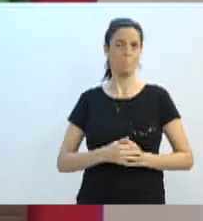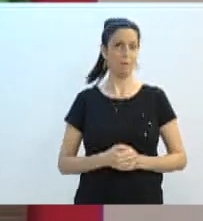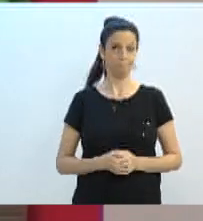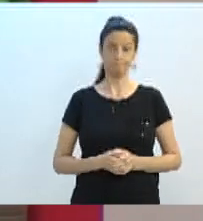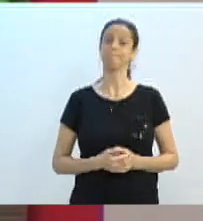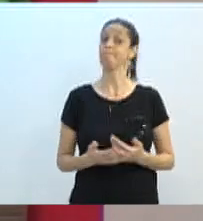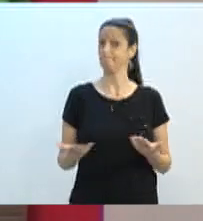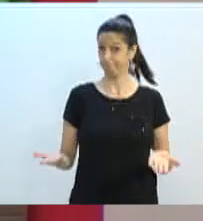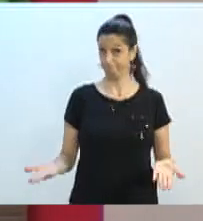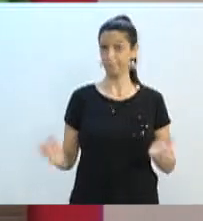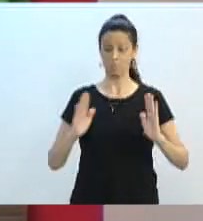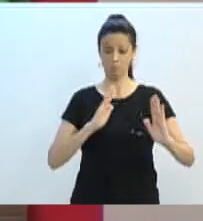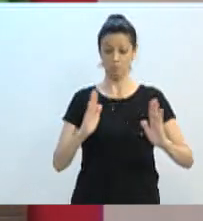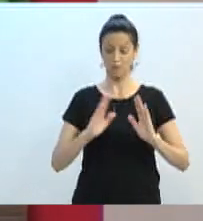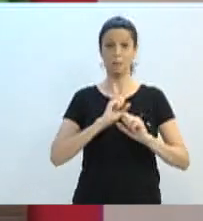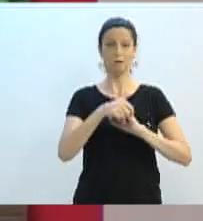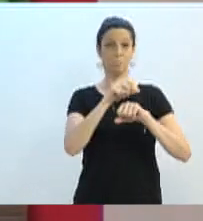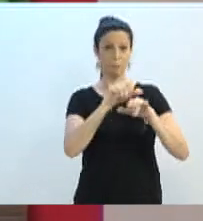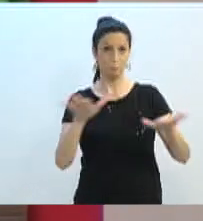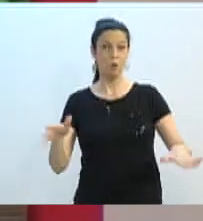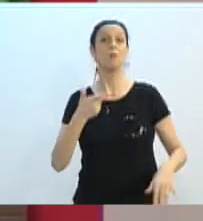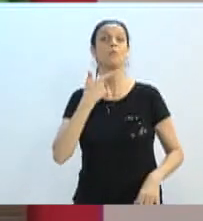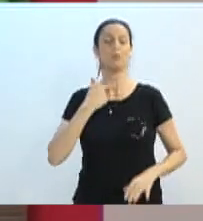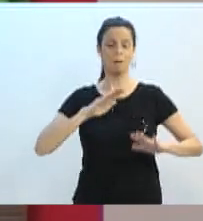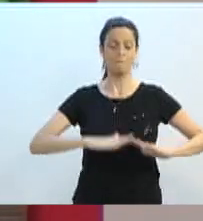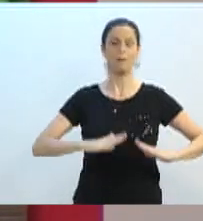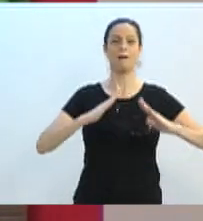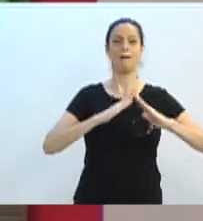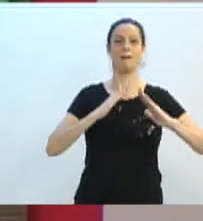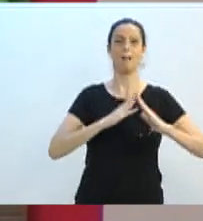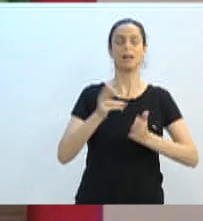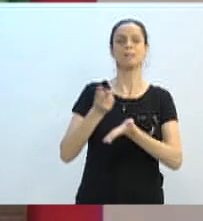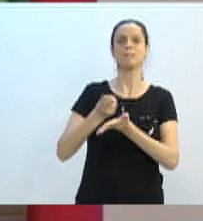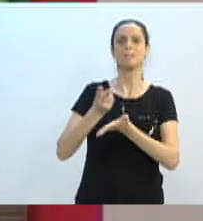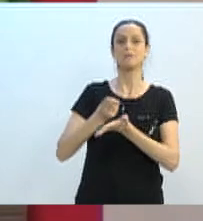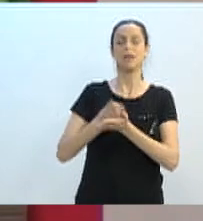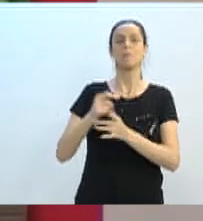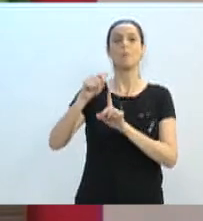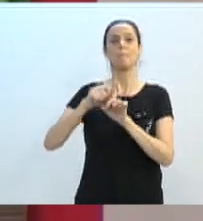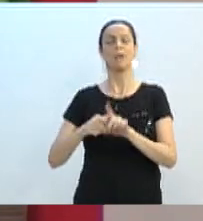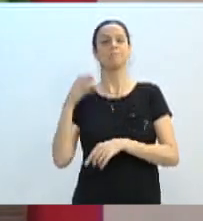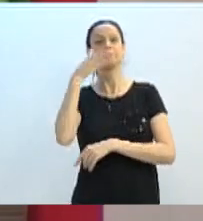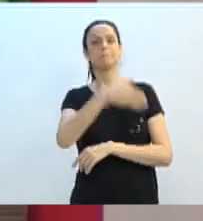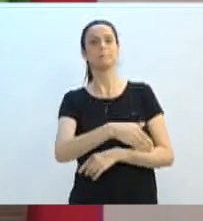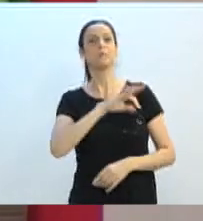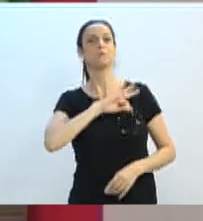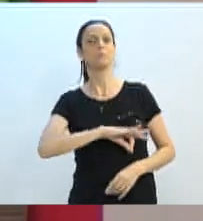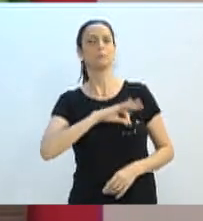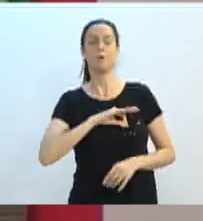aliás, durante a pandemia, queriam ficar em casa, iam todo final do mês lá receber o seu salário. Não